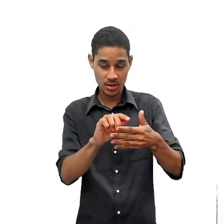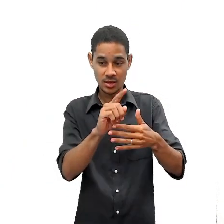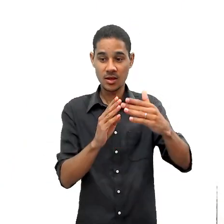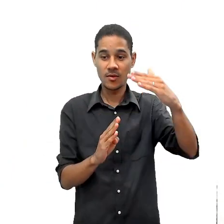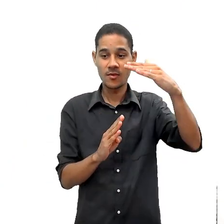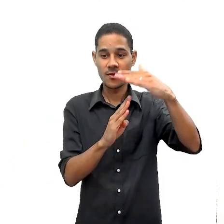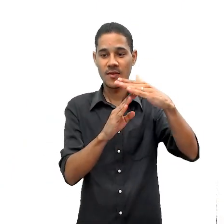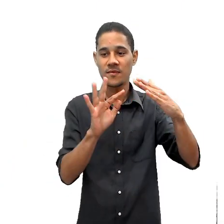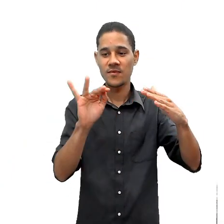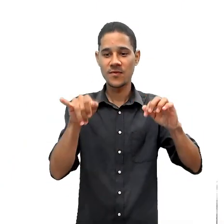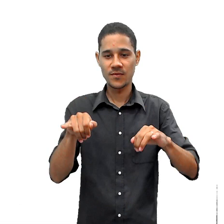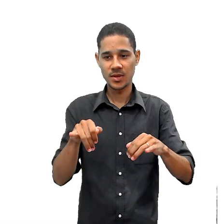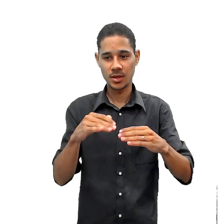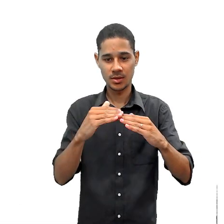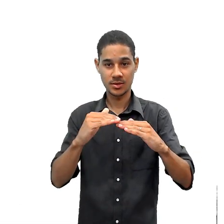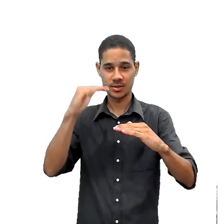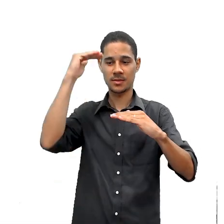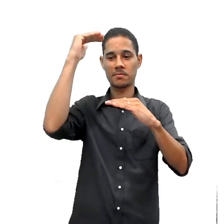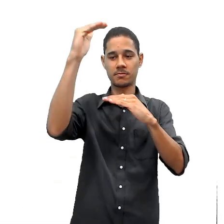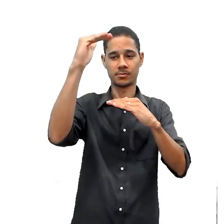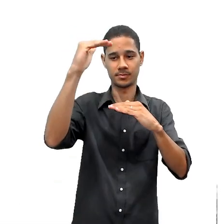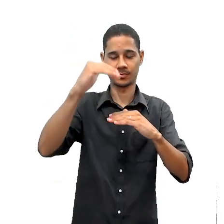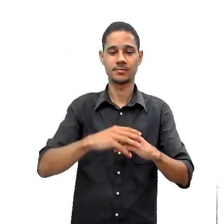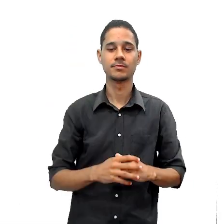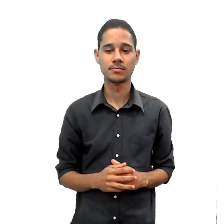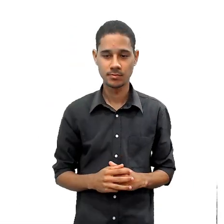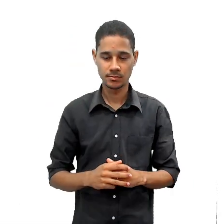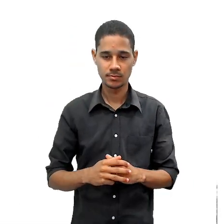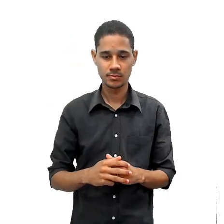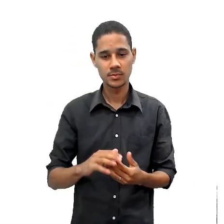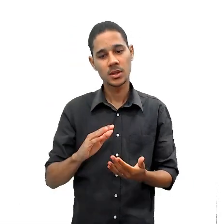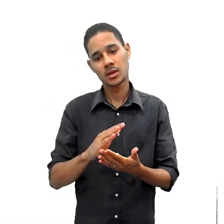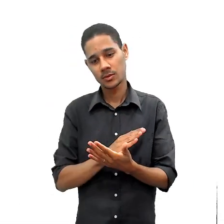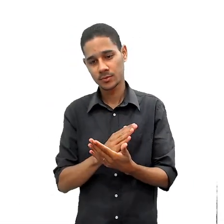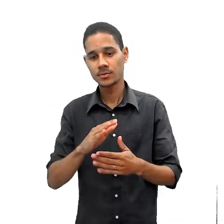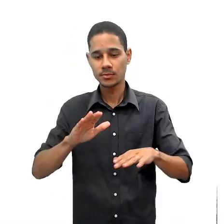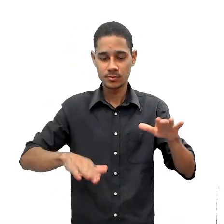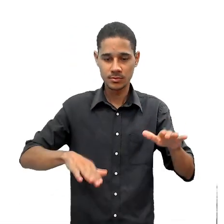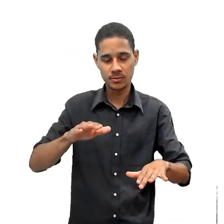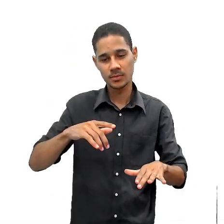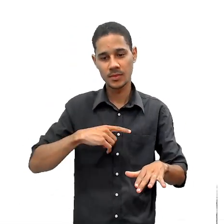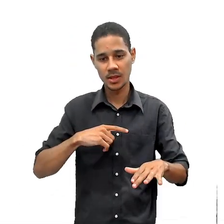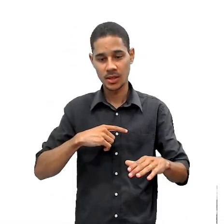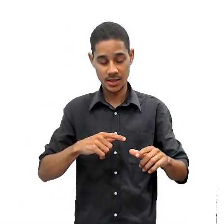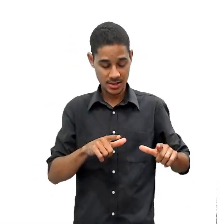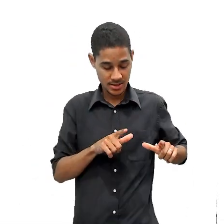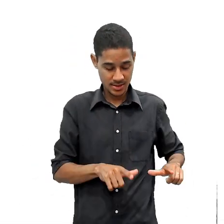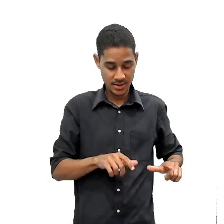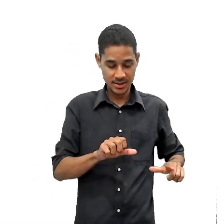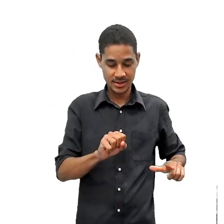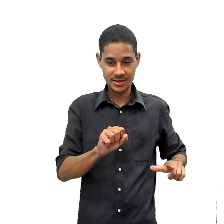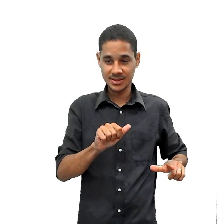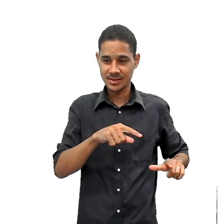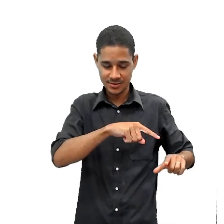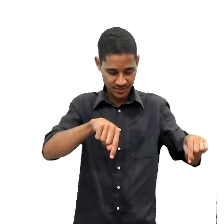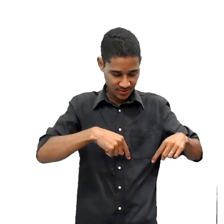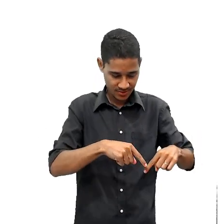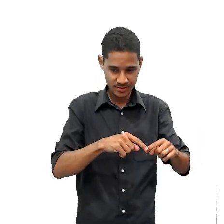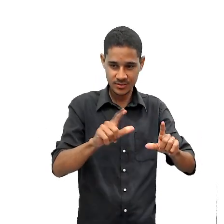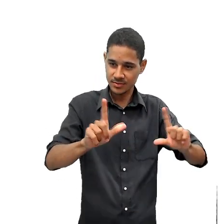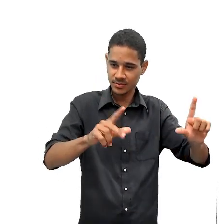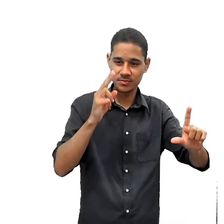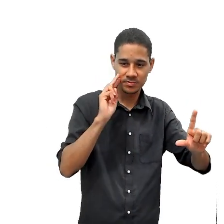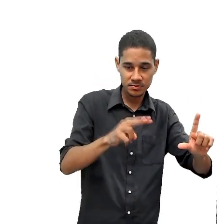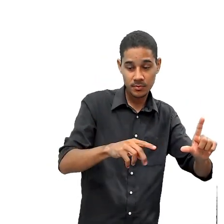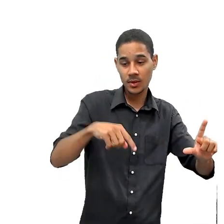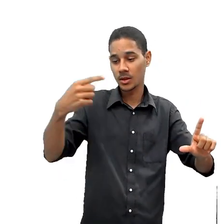estar em outro pavimento. Né? Às vezes a gente também tem cotas de nível, por exemplo, entre uma sala e uma cozinha, entre a sala